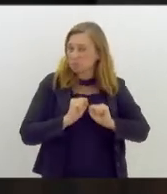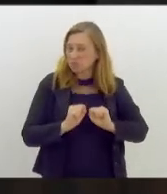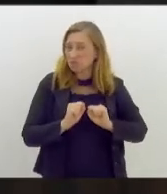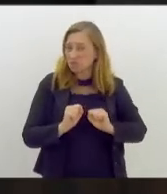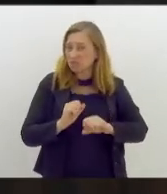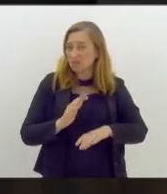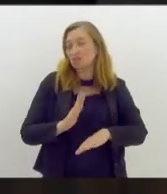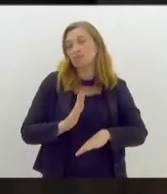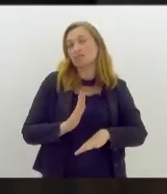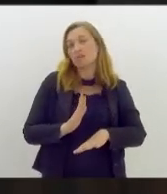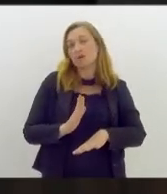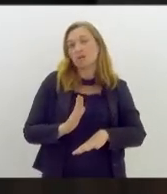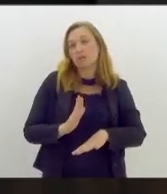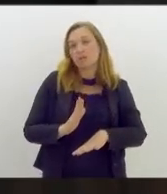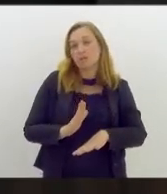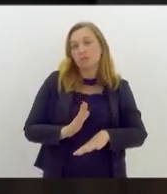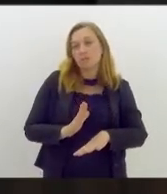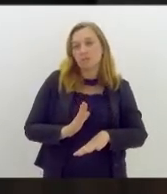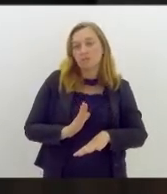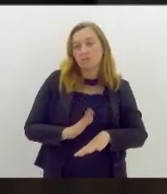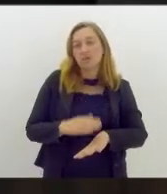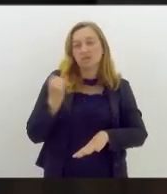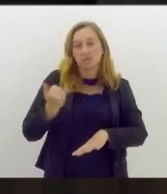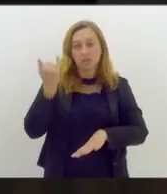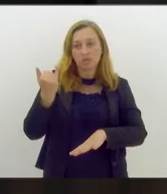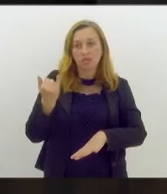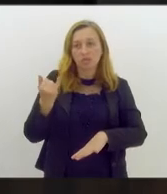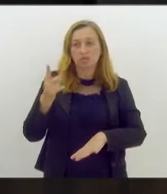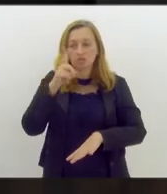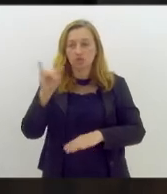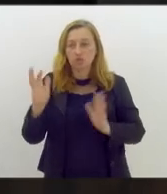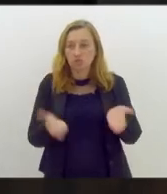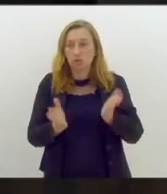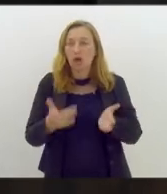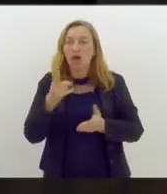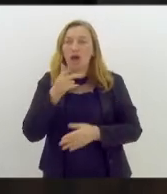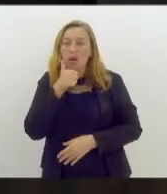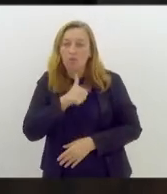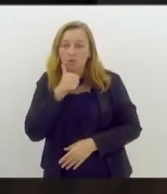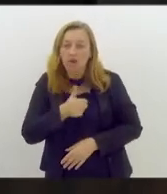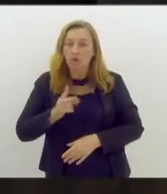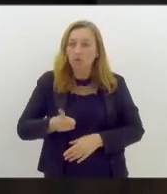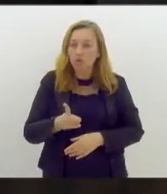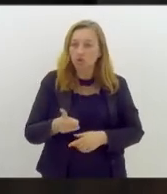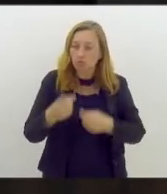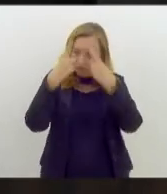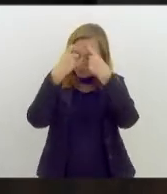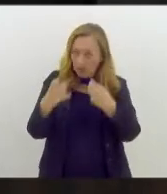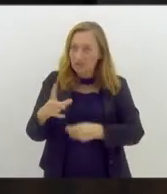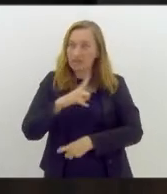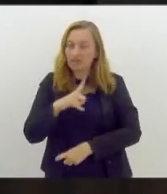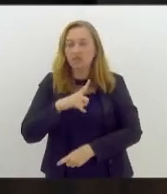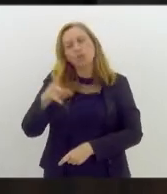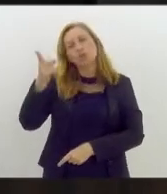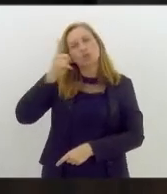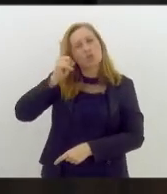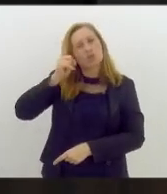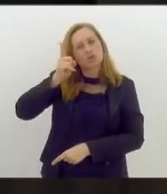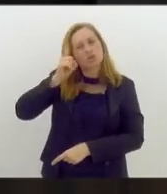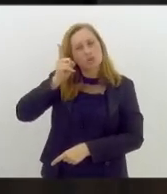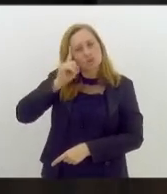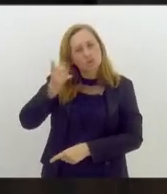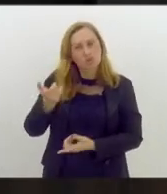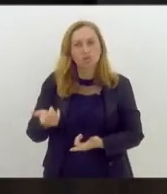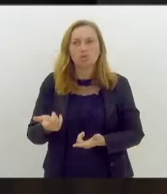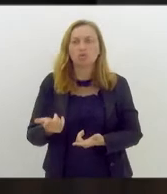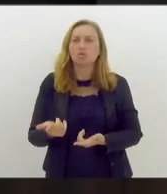mais pertinente nos dias atuais, onde a mulher continua sendo vítima, dia após dia, da intolerância